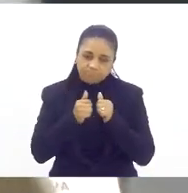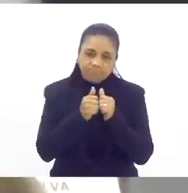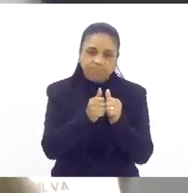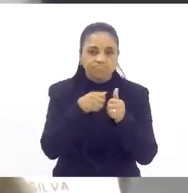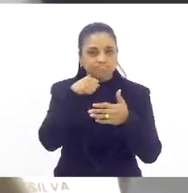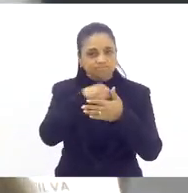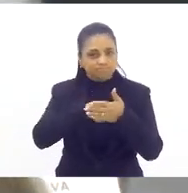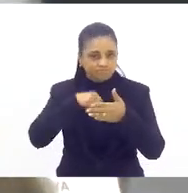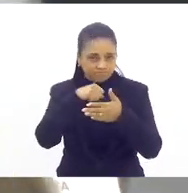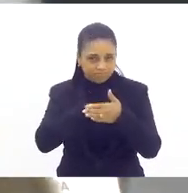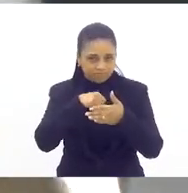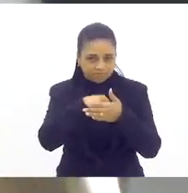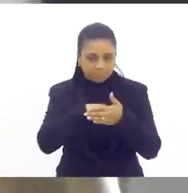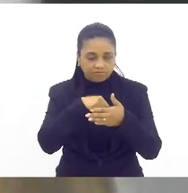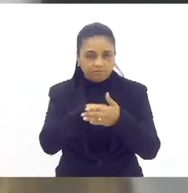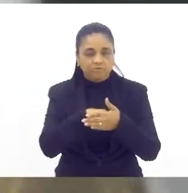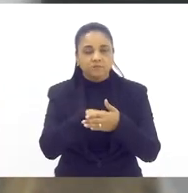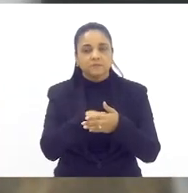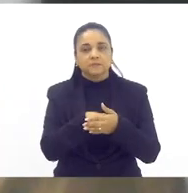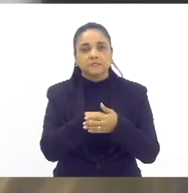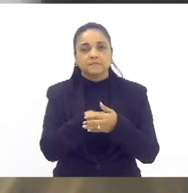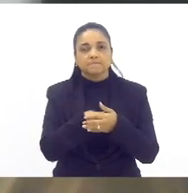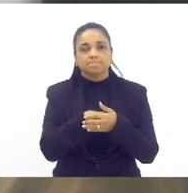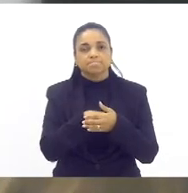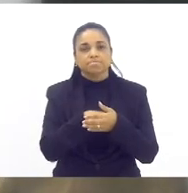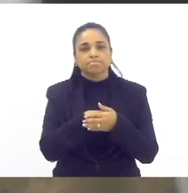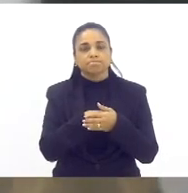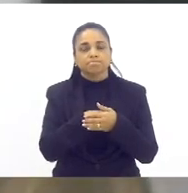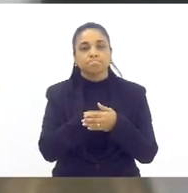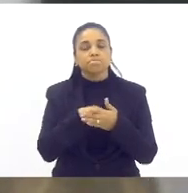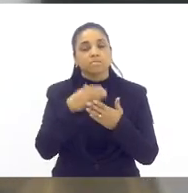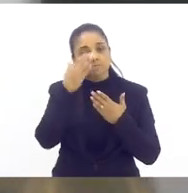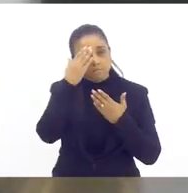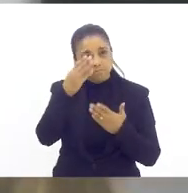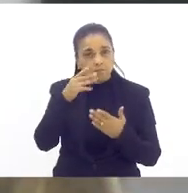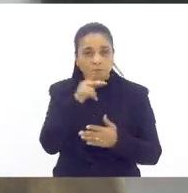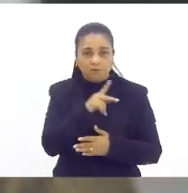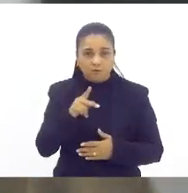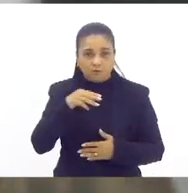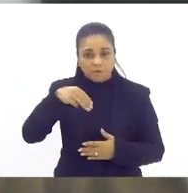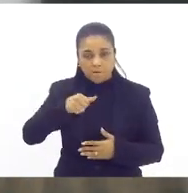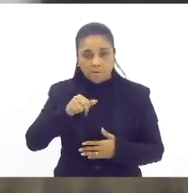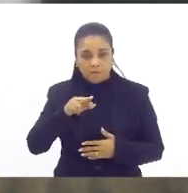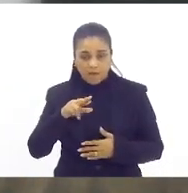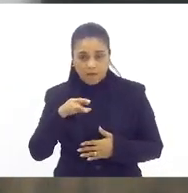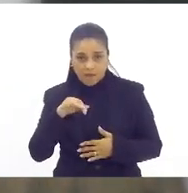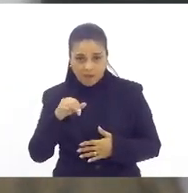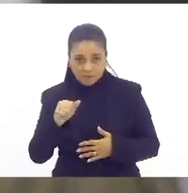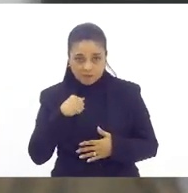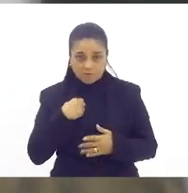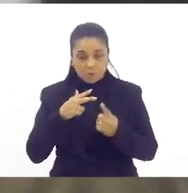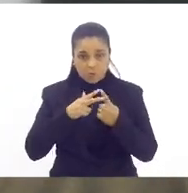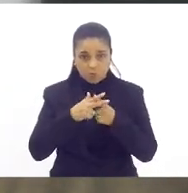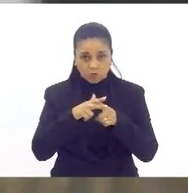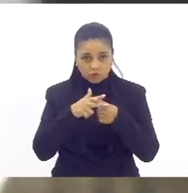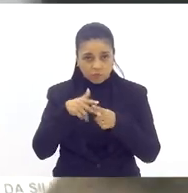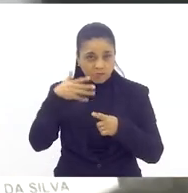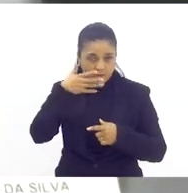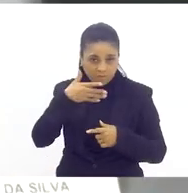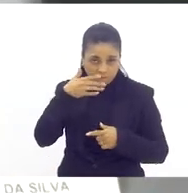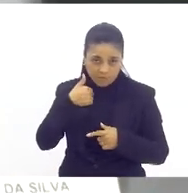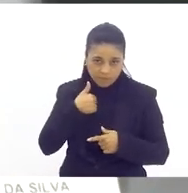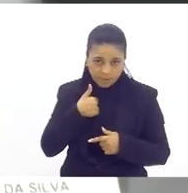luta e reiterar né a agradecer a professora Márcia também né pela correção da minha fala né desculpem aí O equívoco